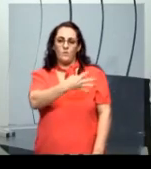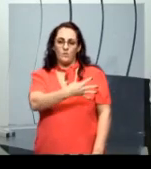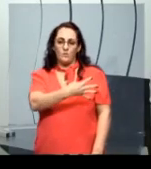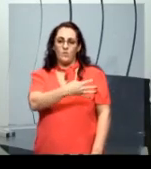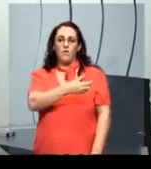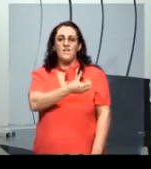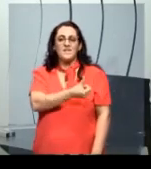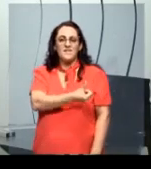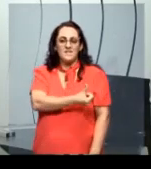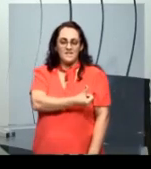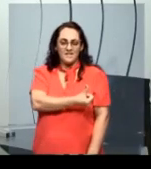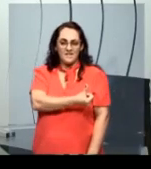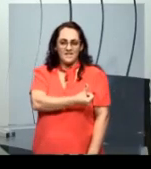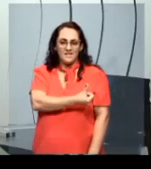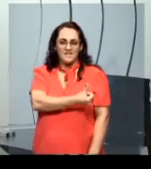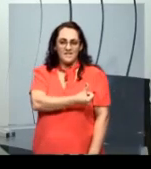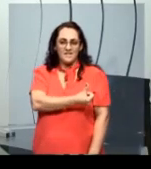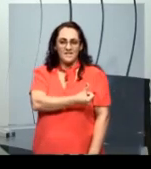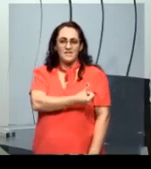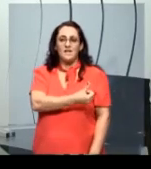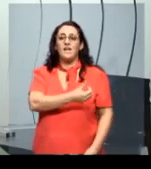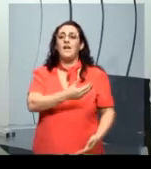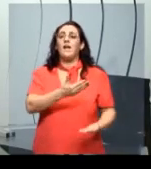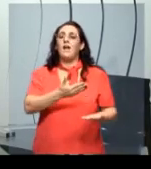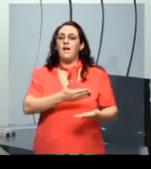14, 6.